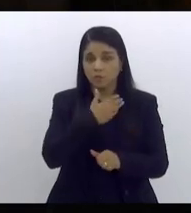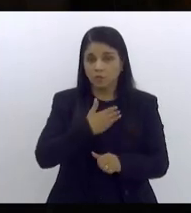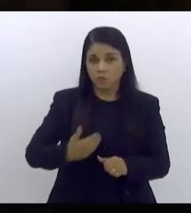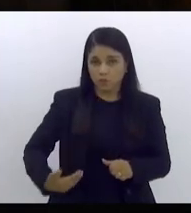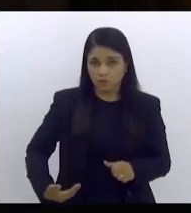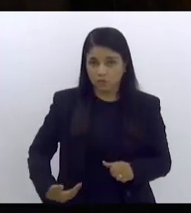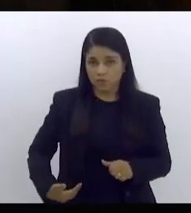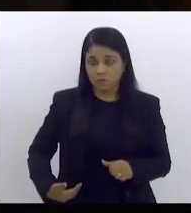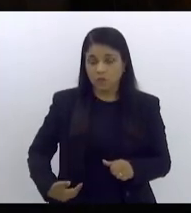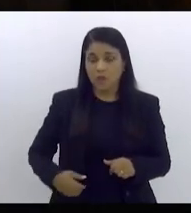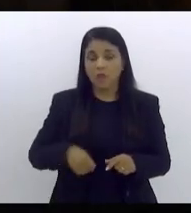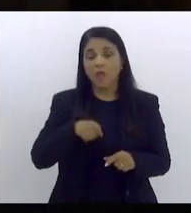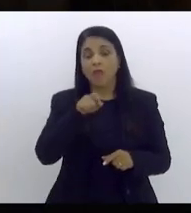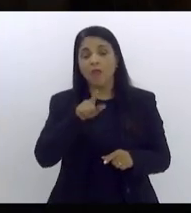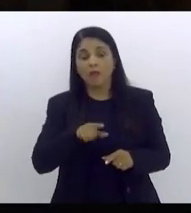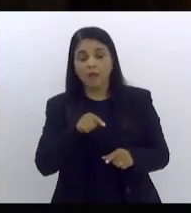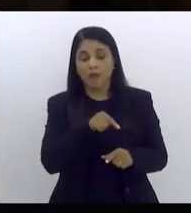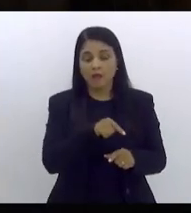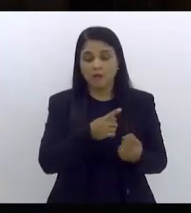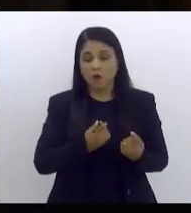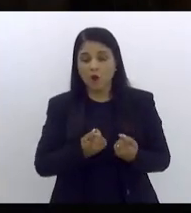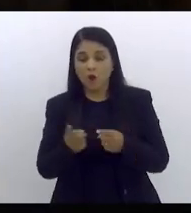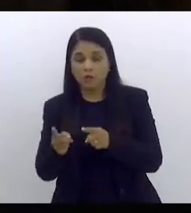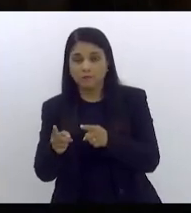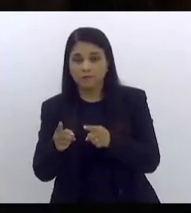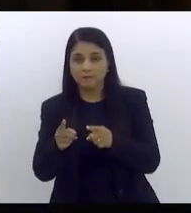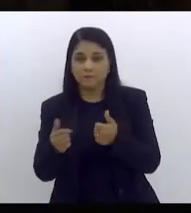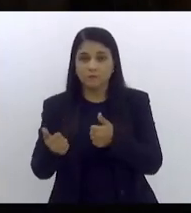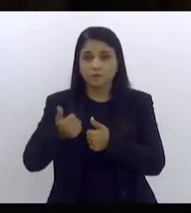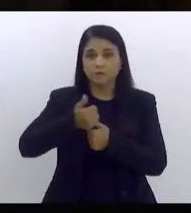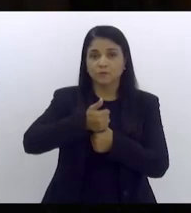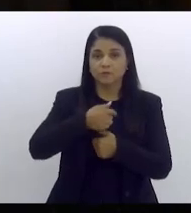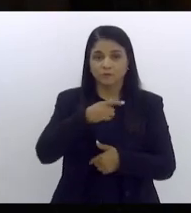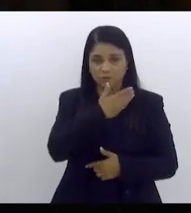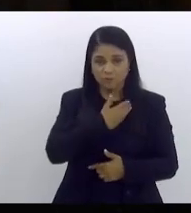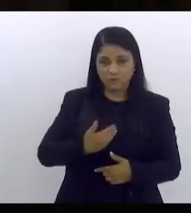era oposição passa a ser governo. E aí